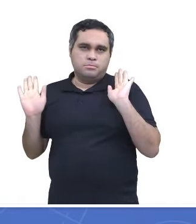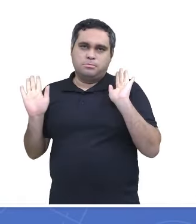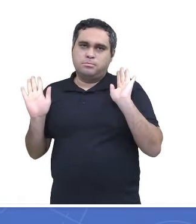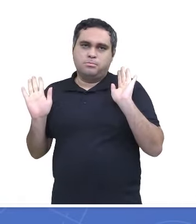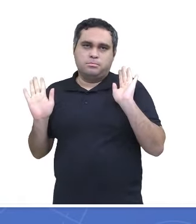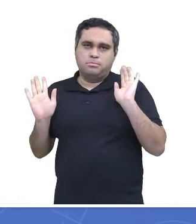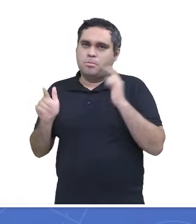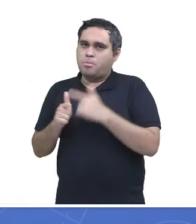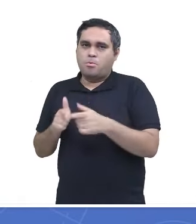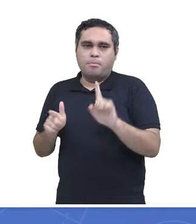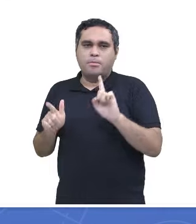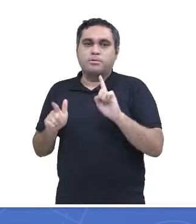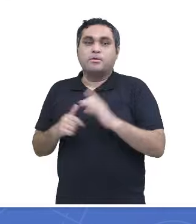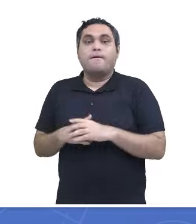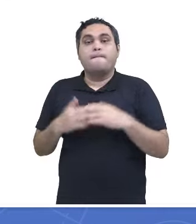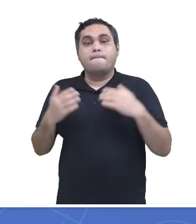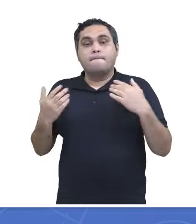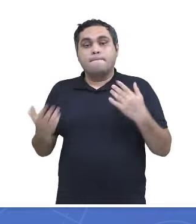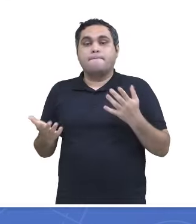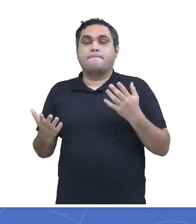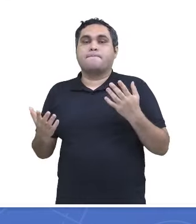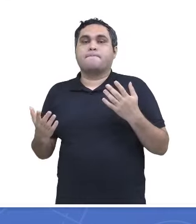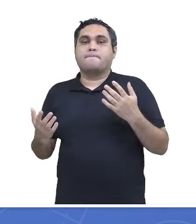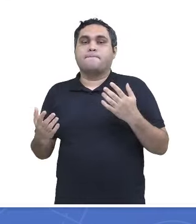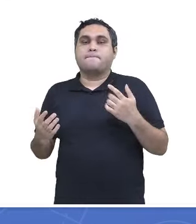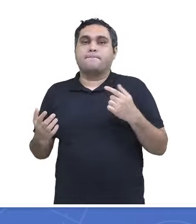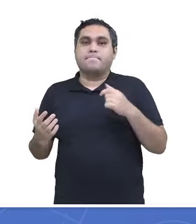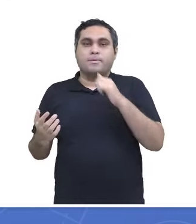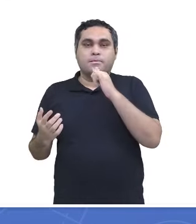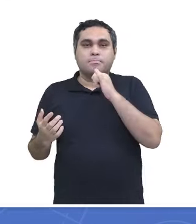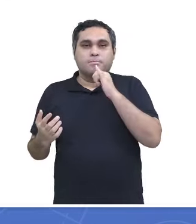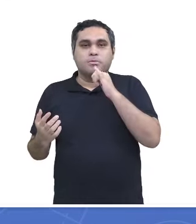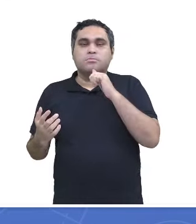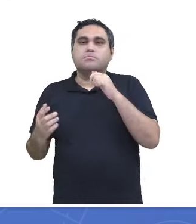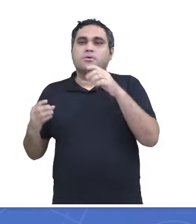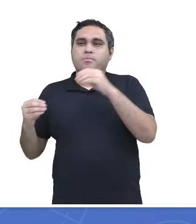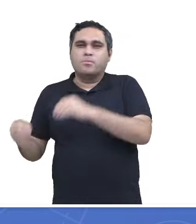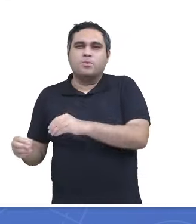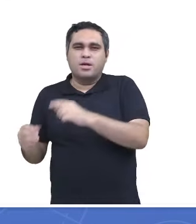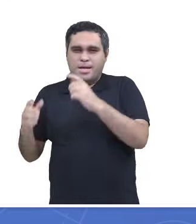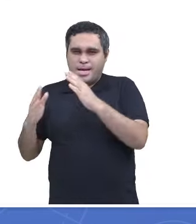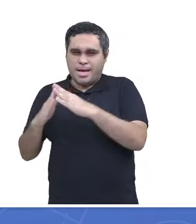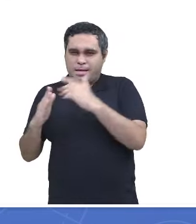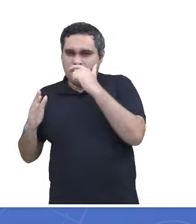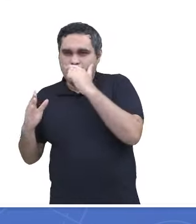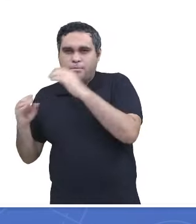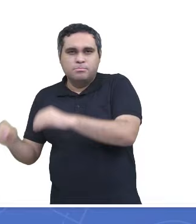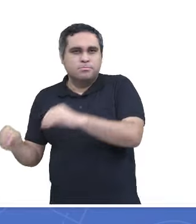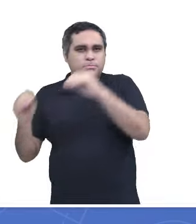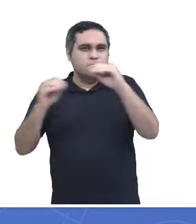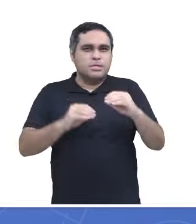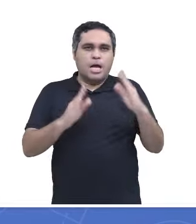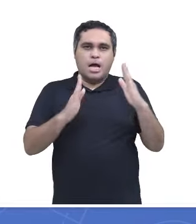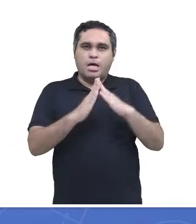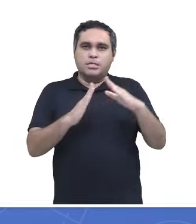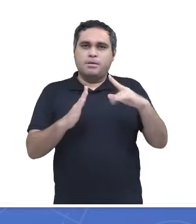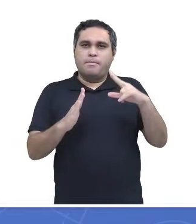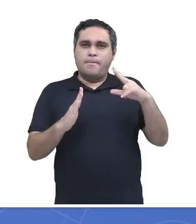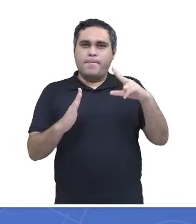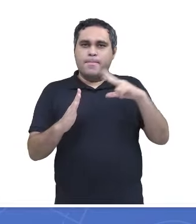Reconhece-se que sair de casa ou se tornar chefe ou cônjuge do domicílio nem sempre